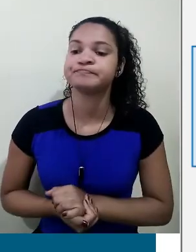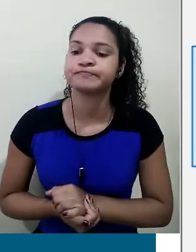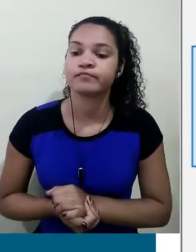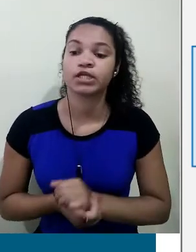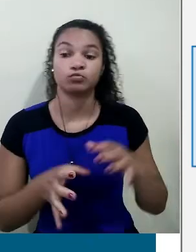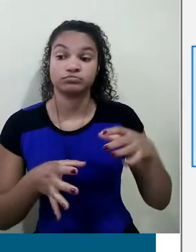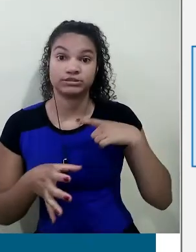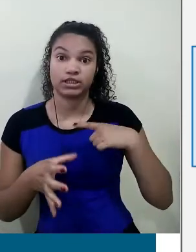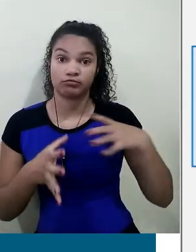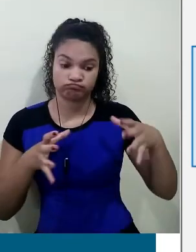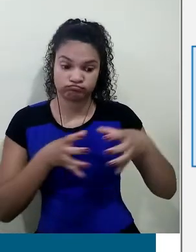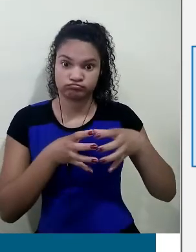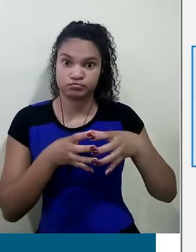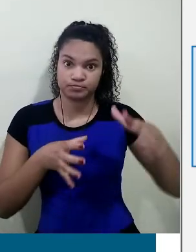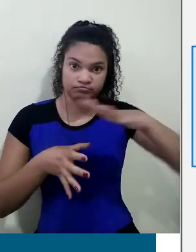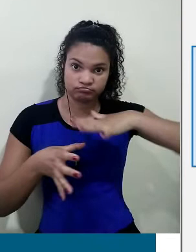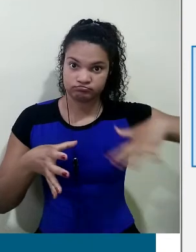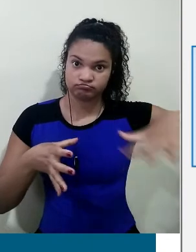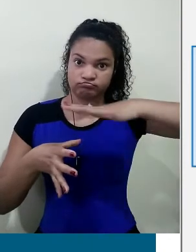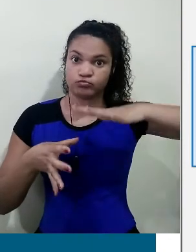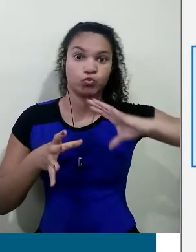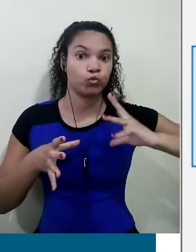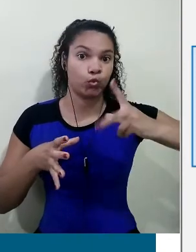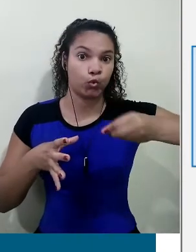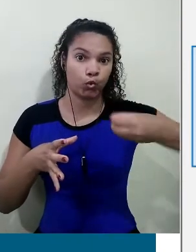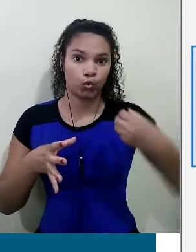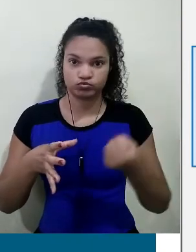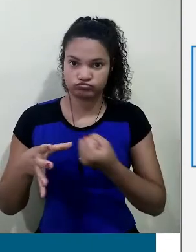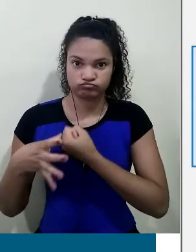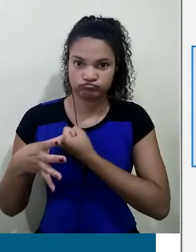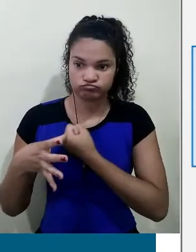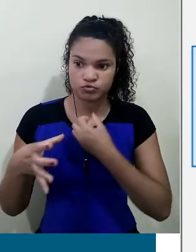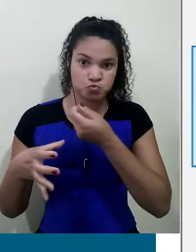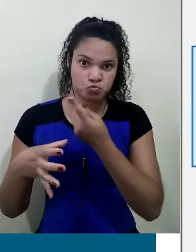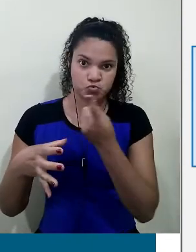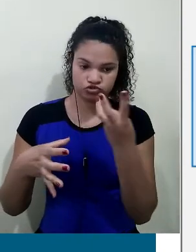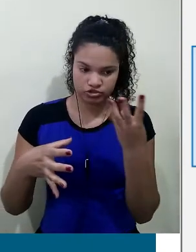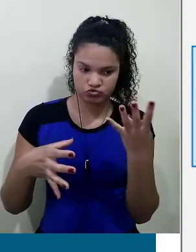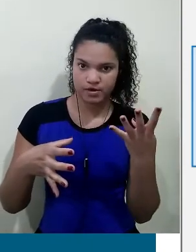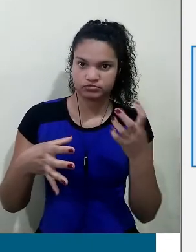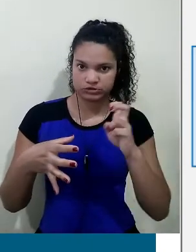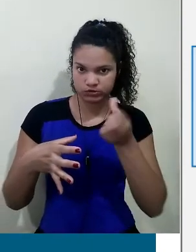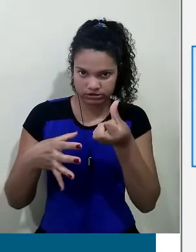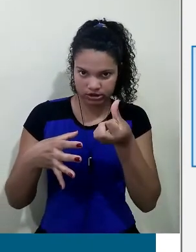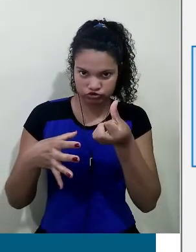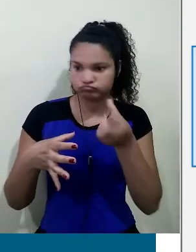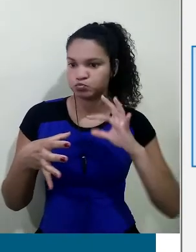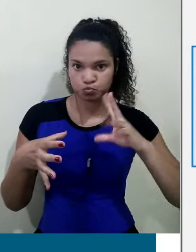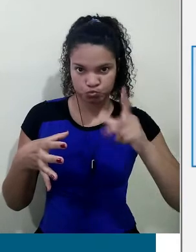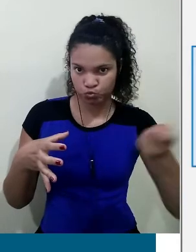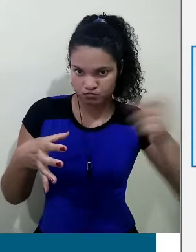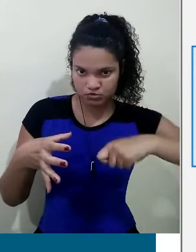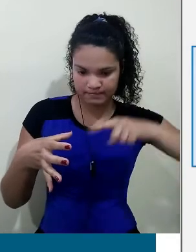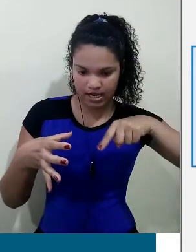nós vamos ter um conjunto espaço amostral formado pelos 6 elementos, resultados 1, 2, 3, 4, 5 e 6, todos